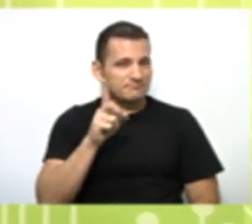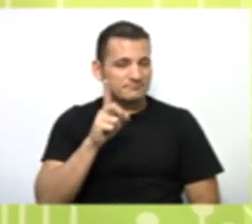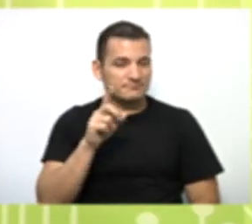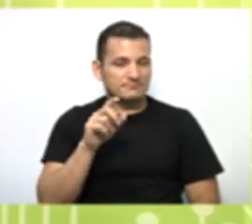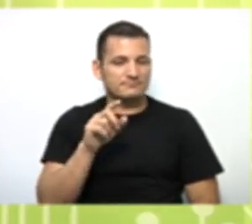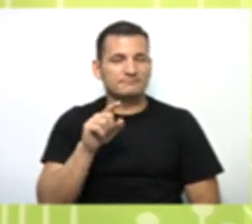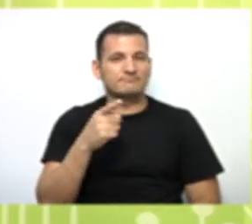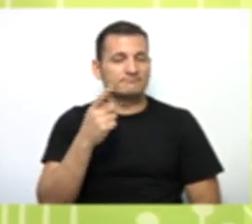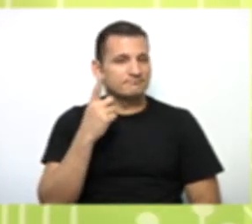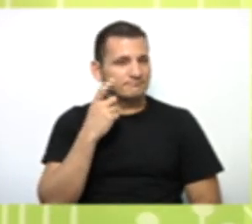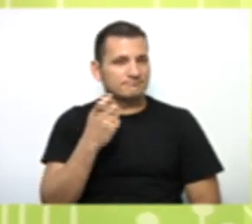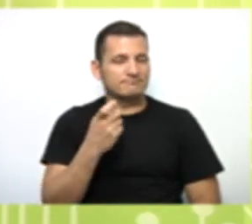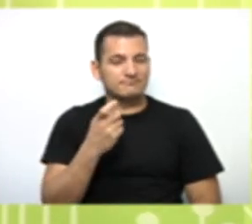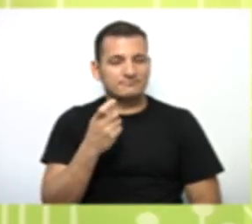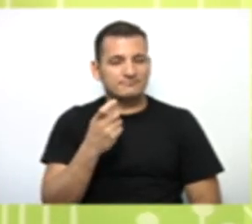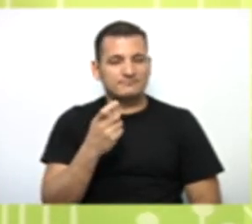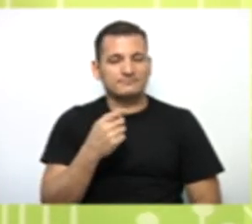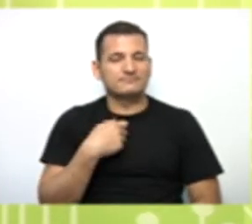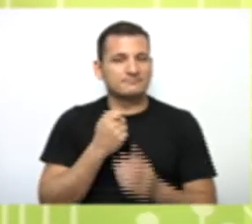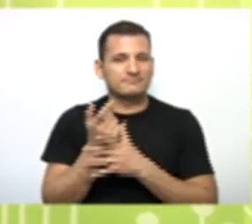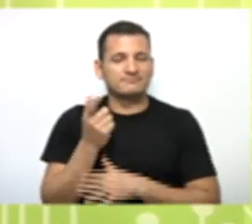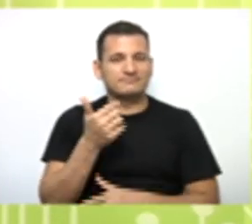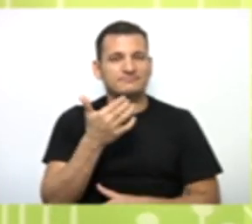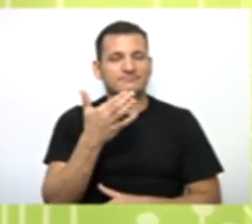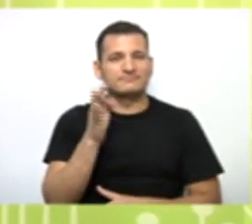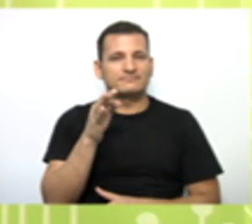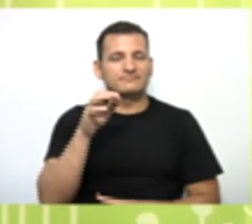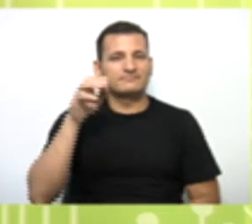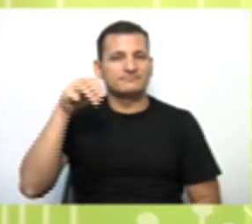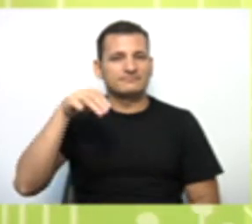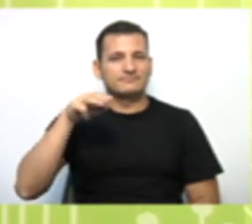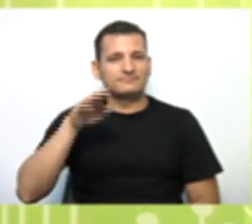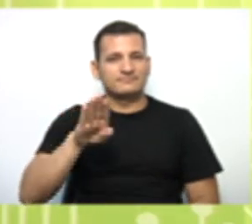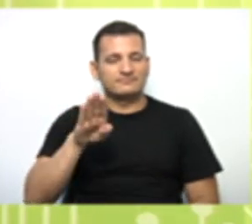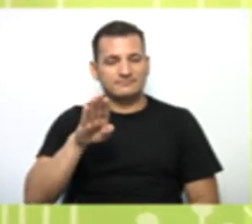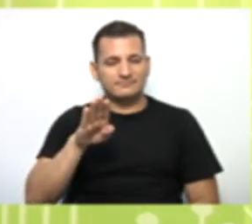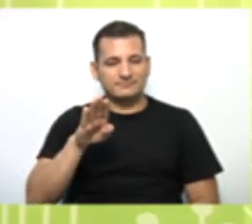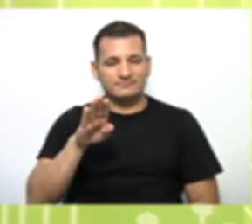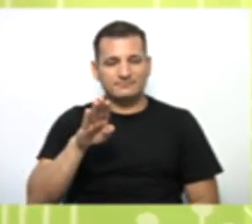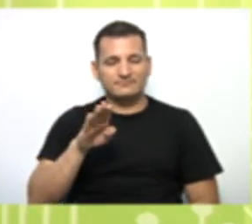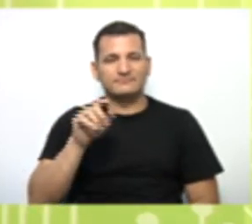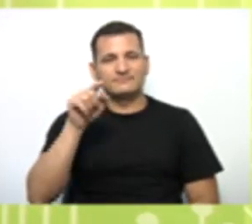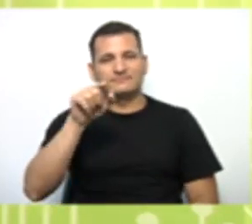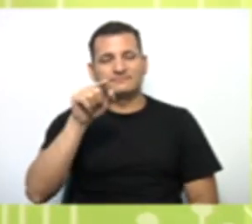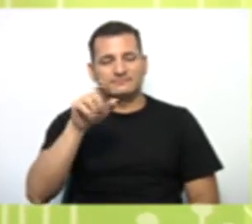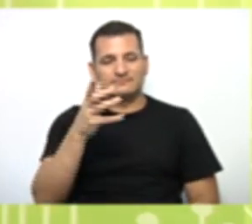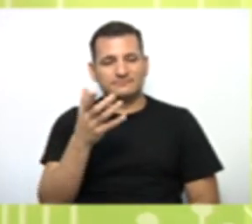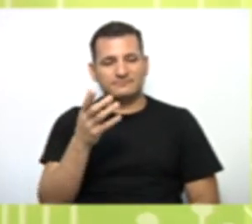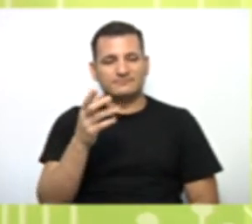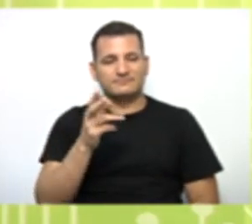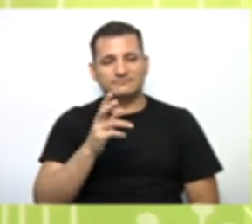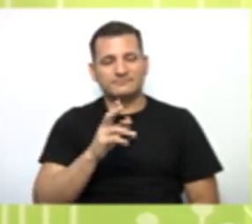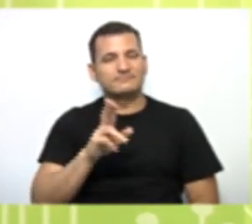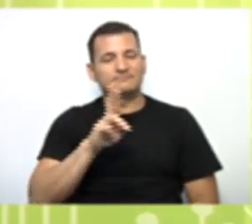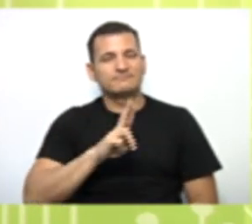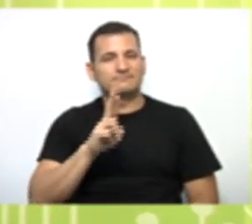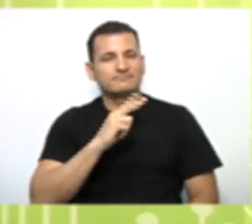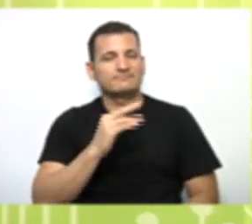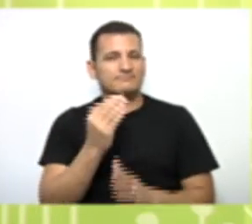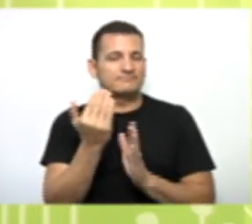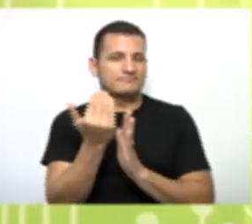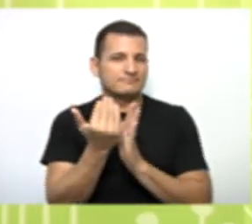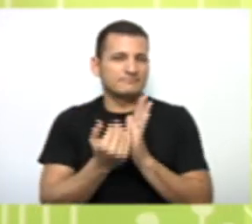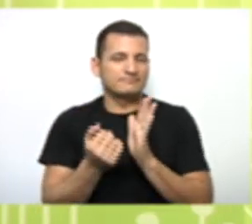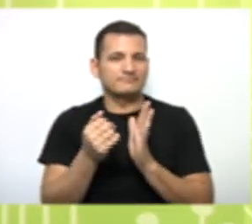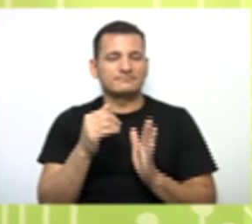mas bem interessante. Acabei de comprar uma internet de 10 megas. Aí lá vai você no sistema, naquele programinha muito conhecido,